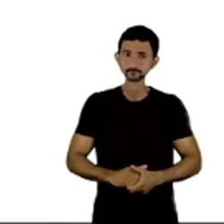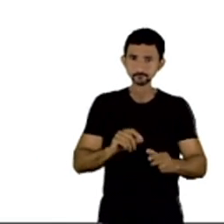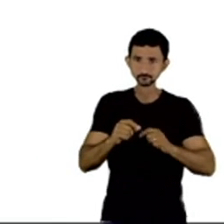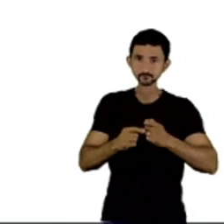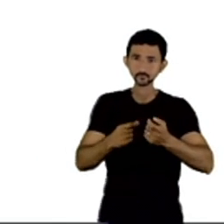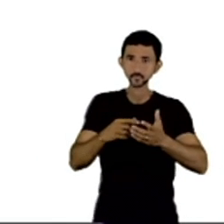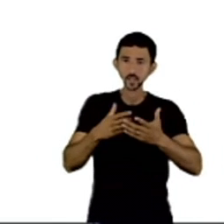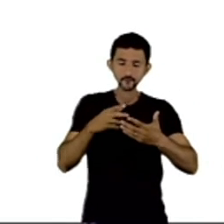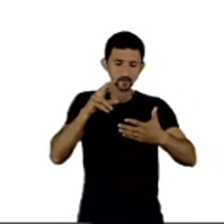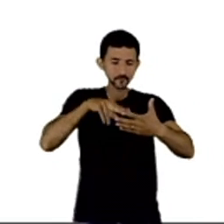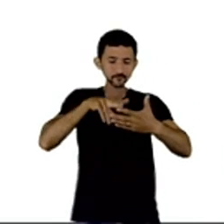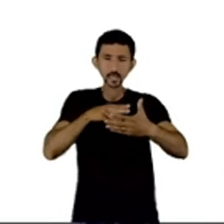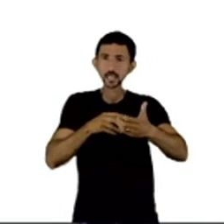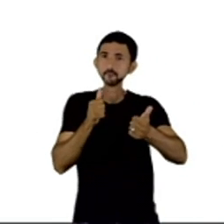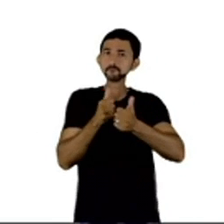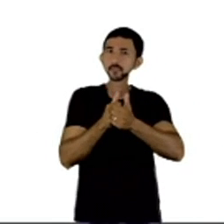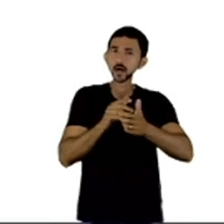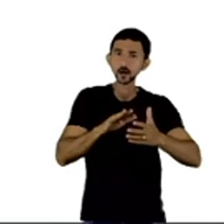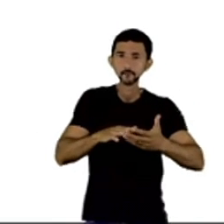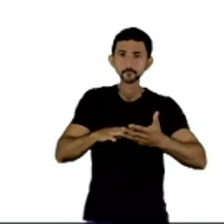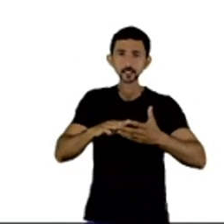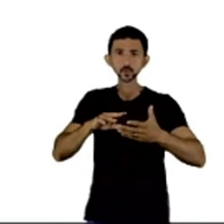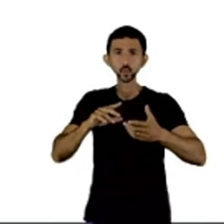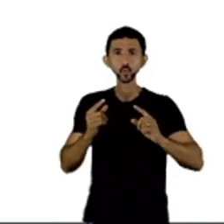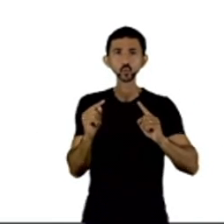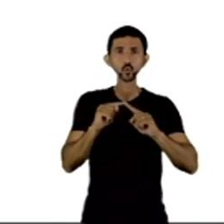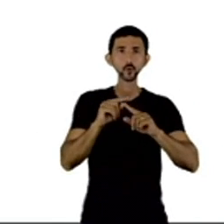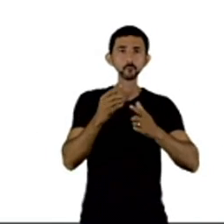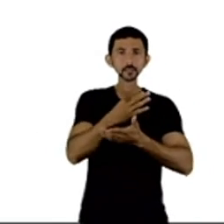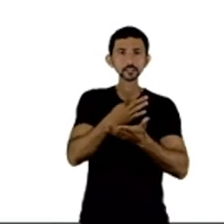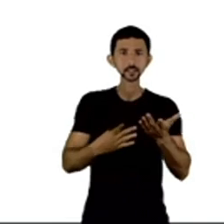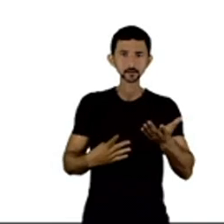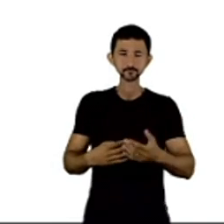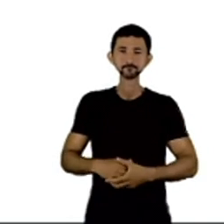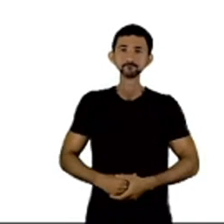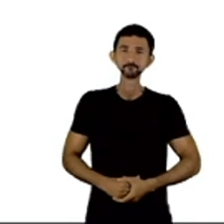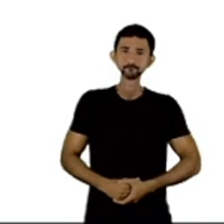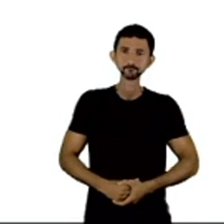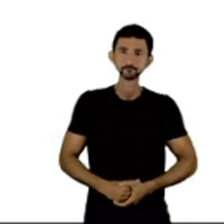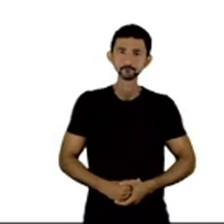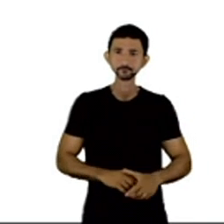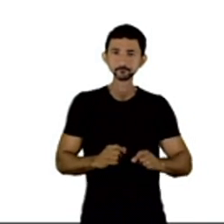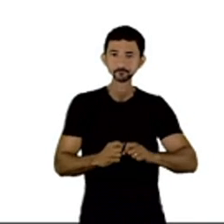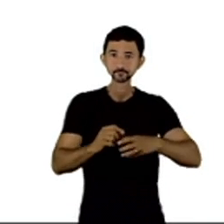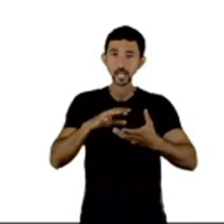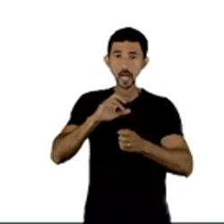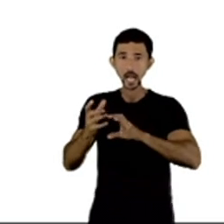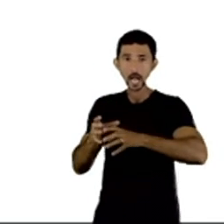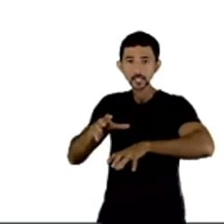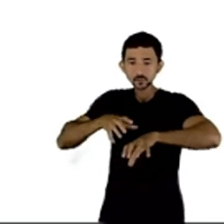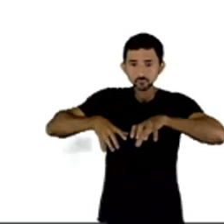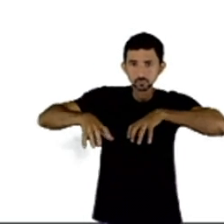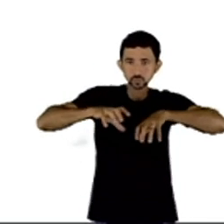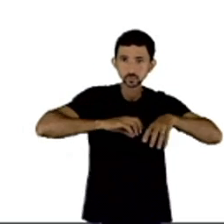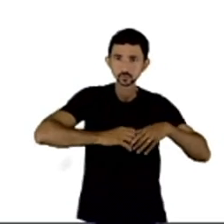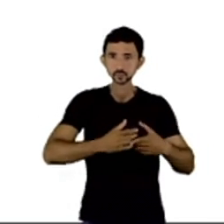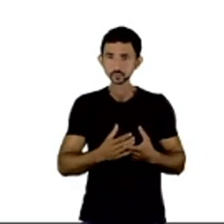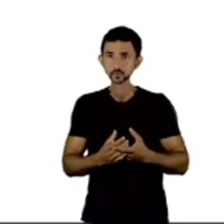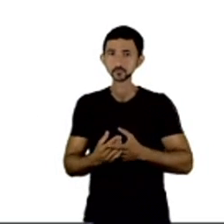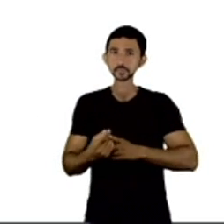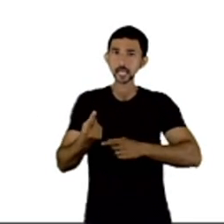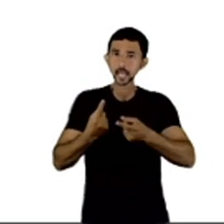nos aproximar um pouco mais do corpo do texto. Veja, a arte movimenta uma